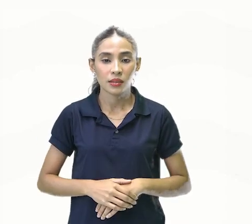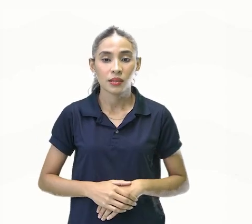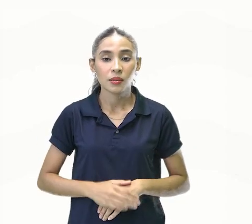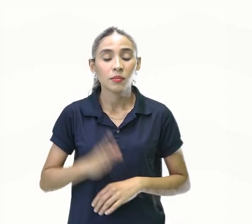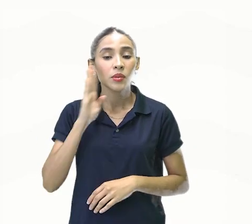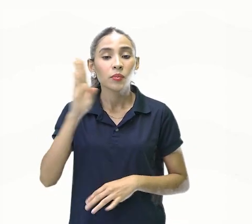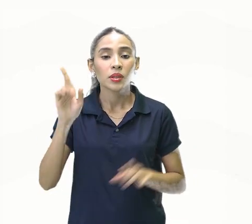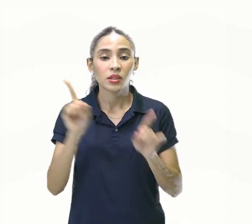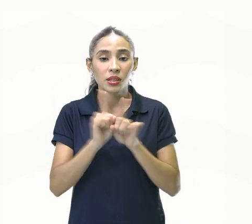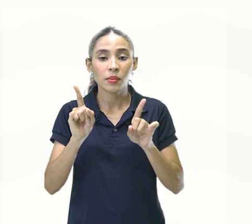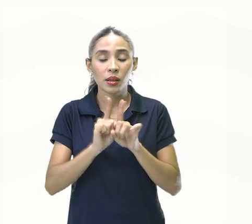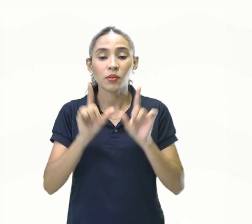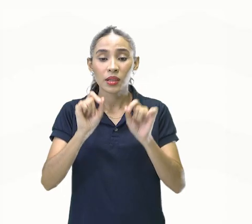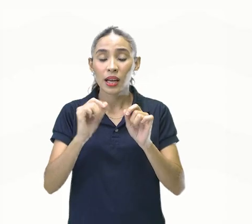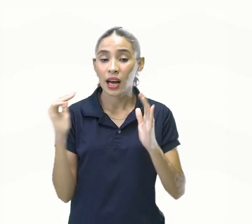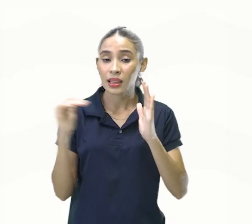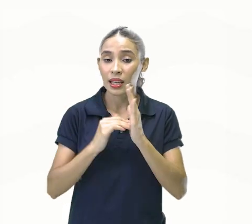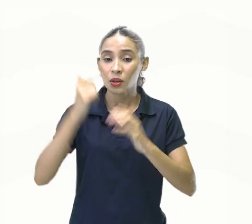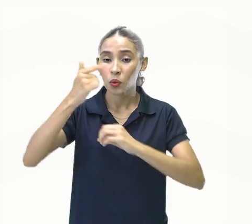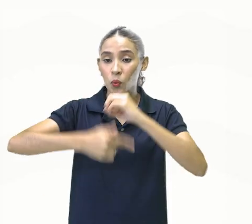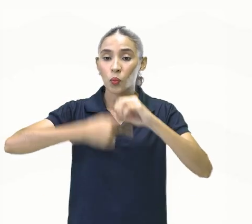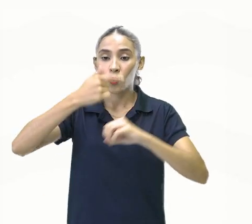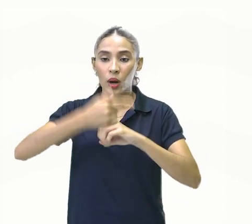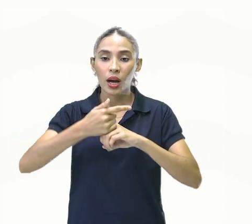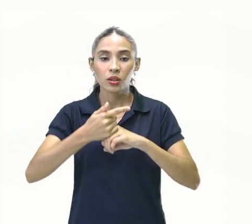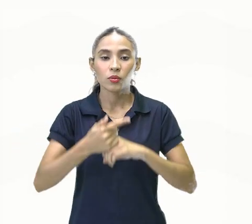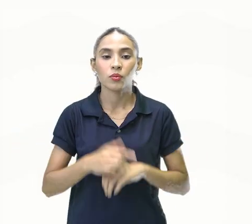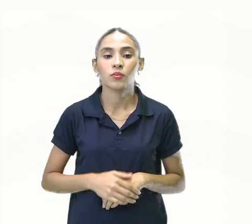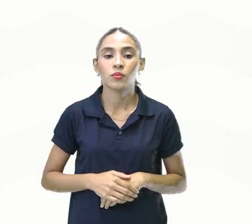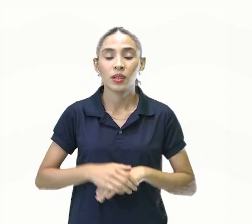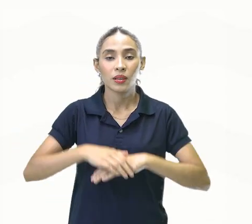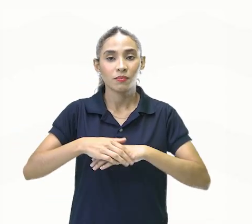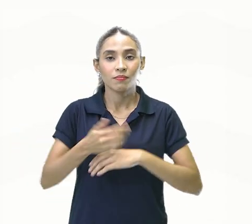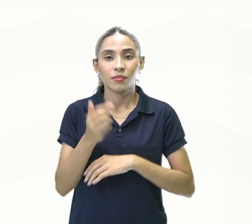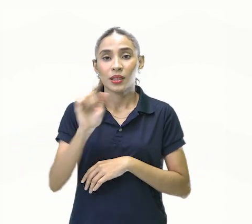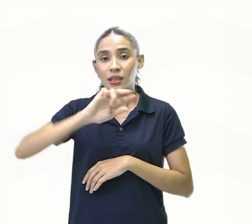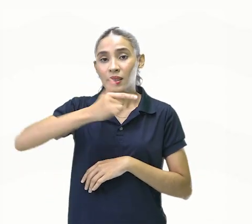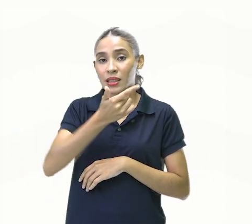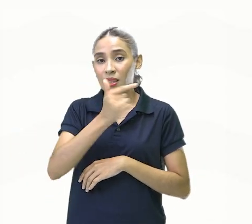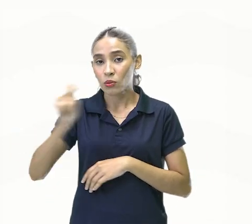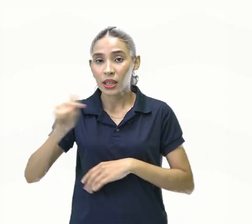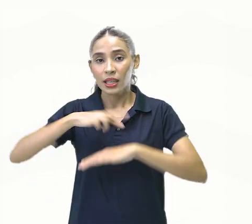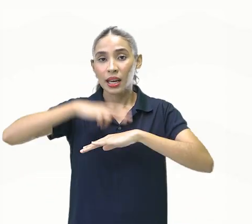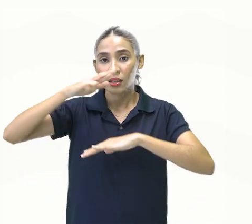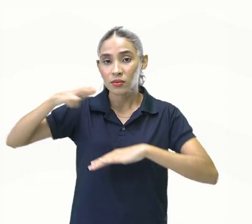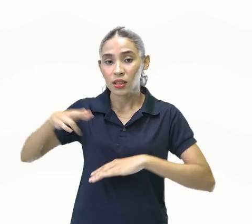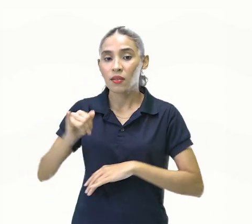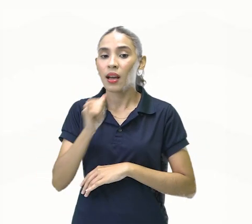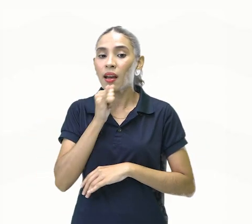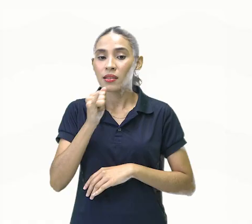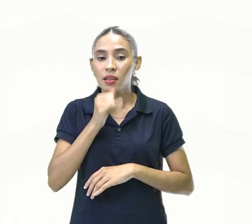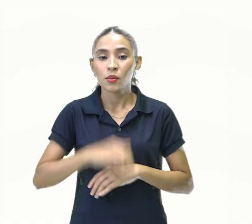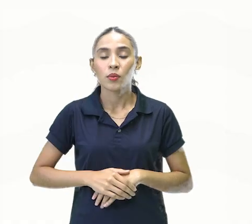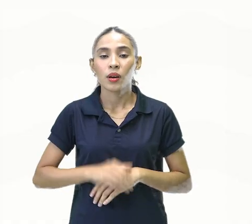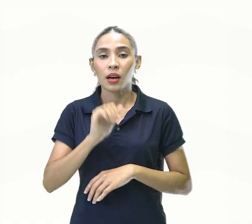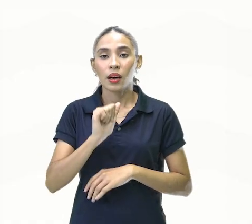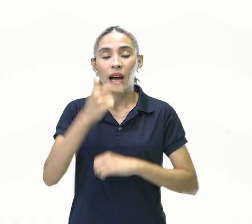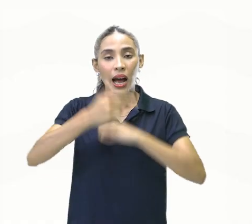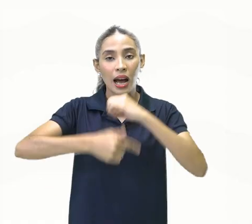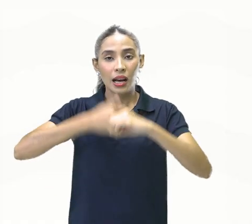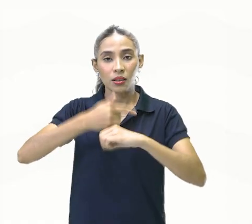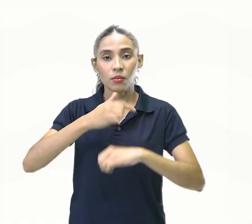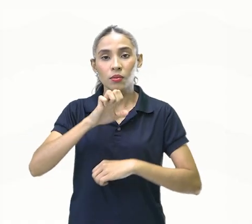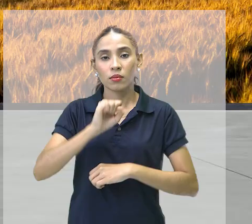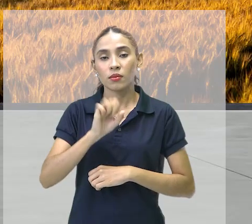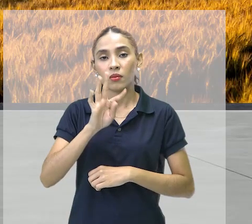ocorre principalmente até que o átomo deixe de ser radioativo, como, por exemplo, um átomo estável.